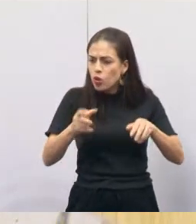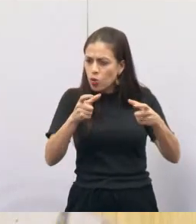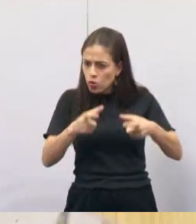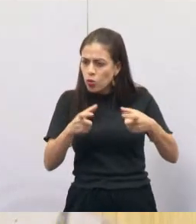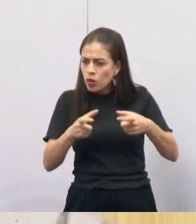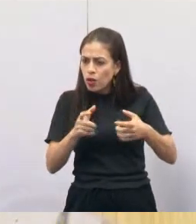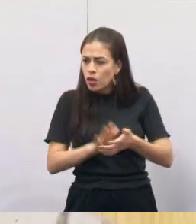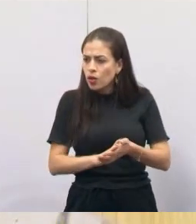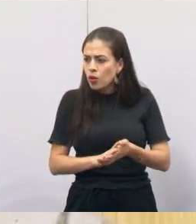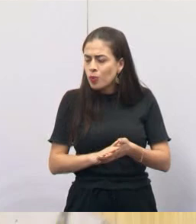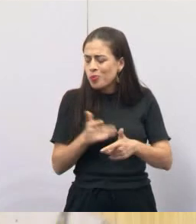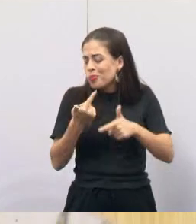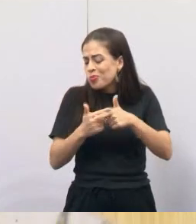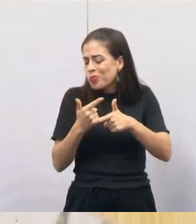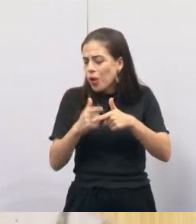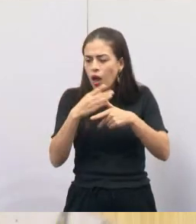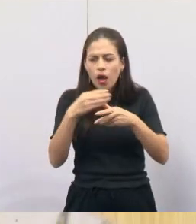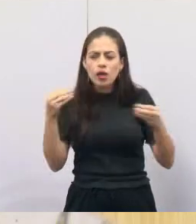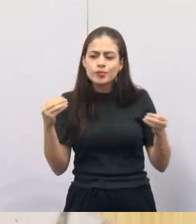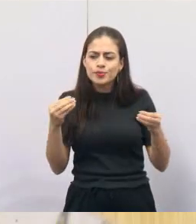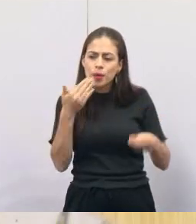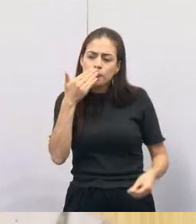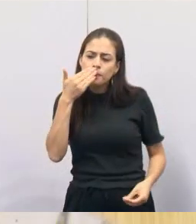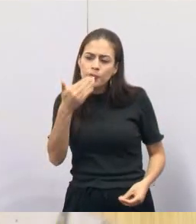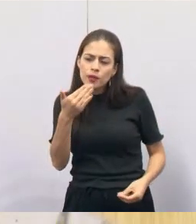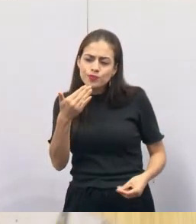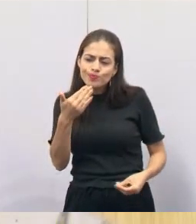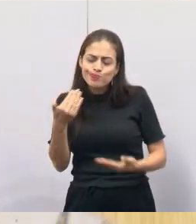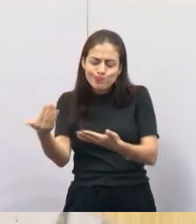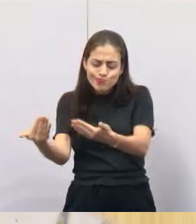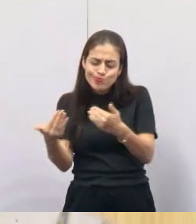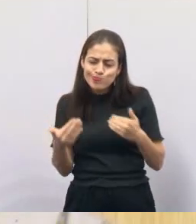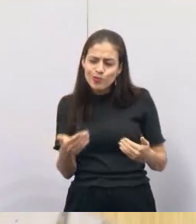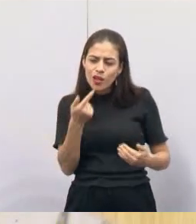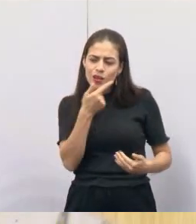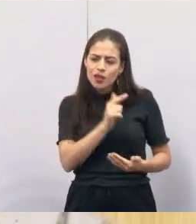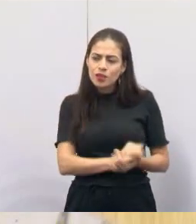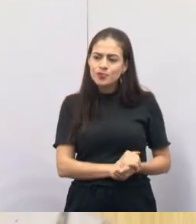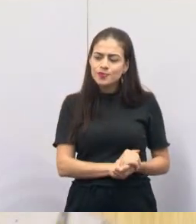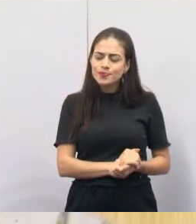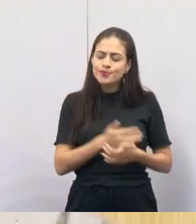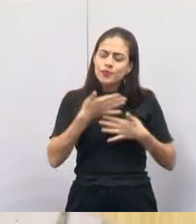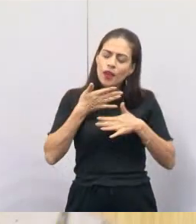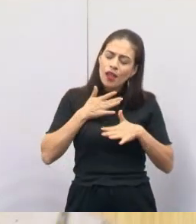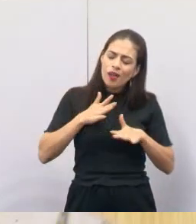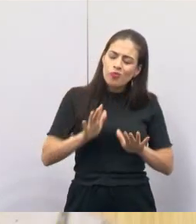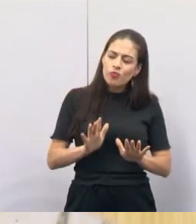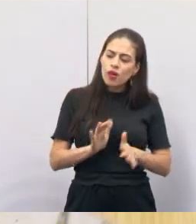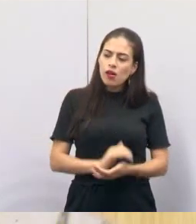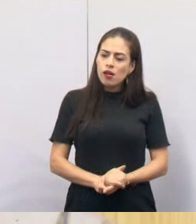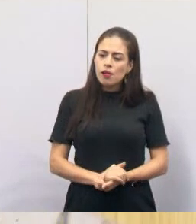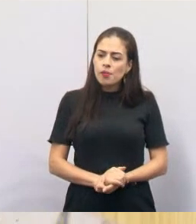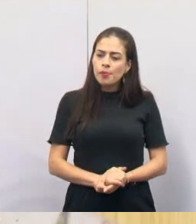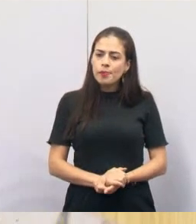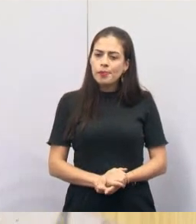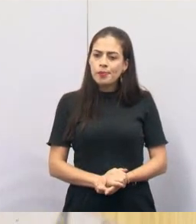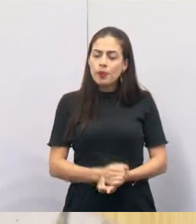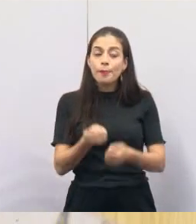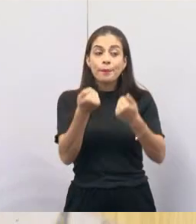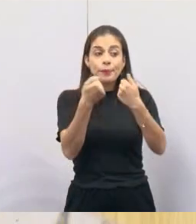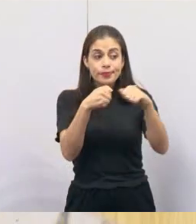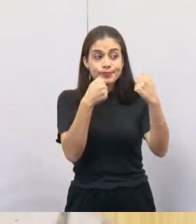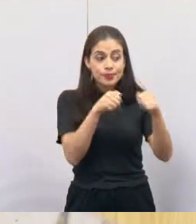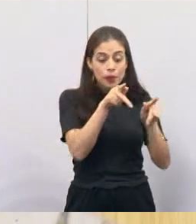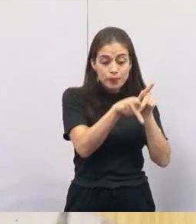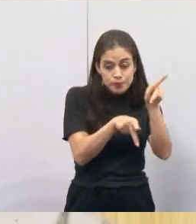o problema, solicitamos atendimento presente, o que satisfaria uma notória necessidade